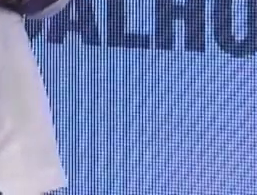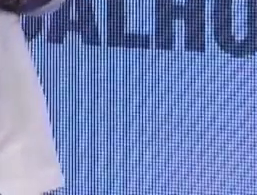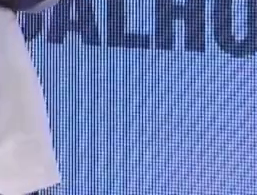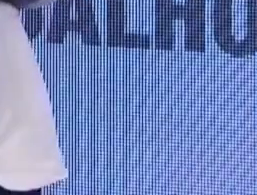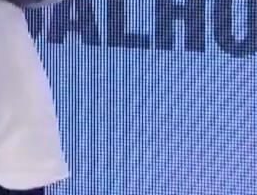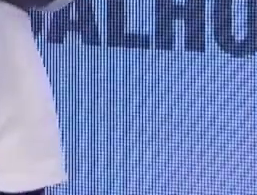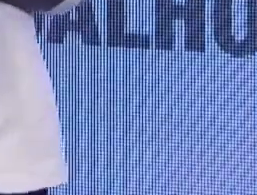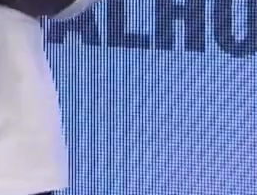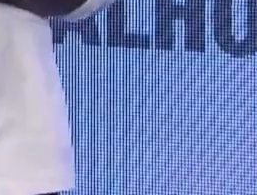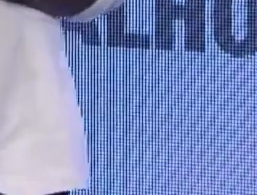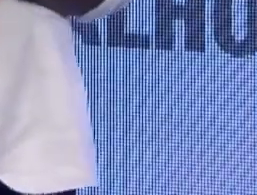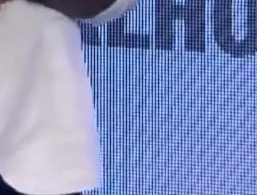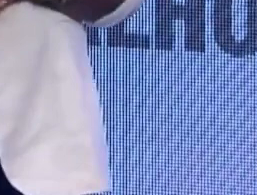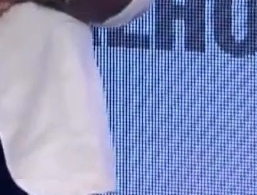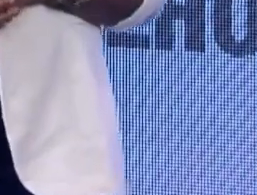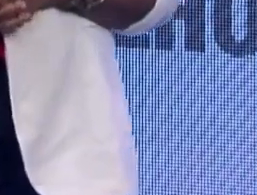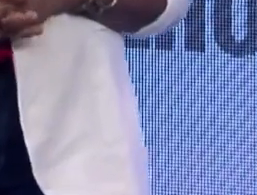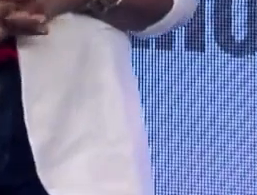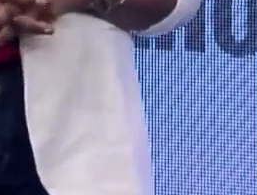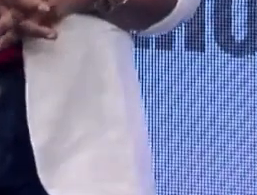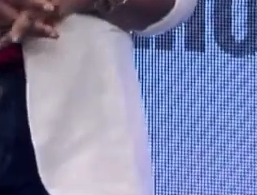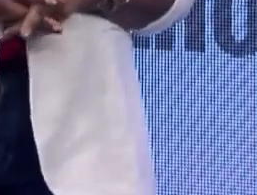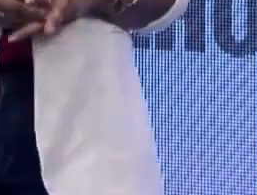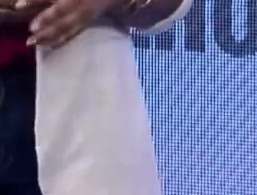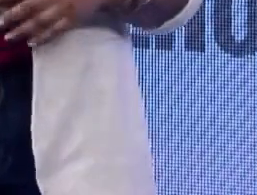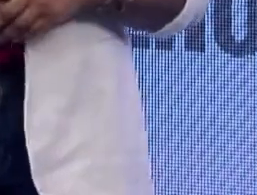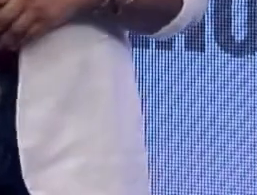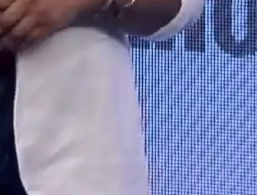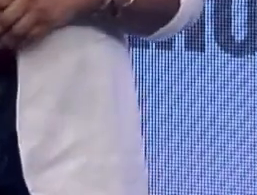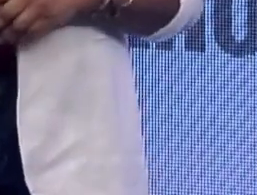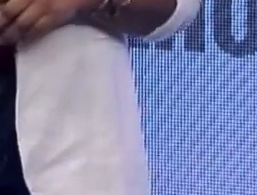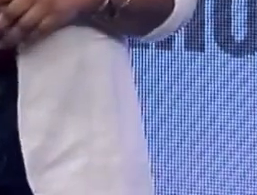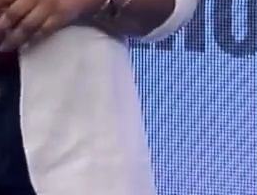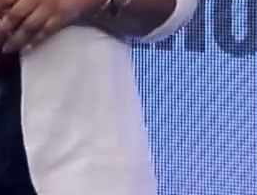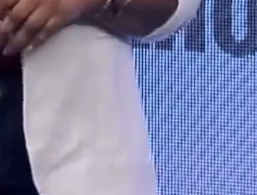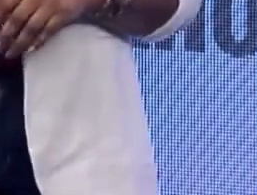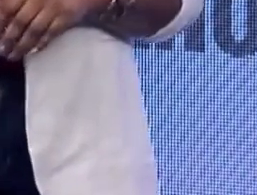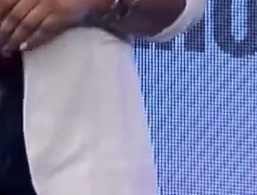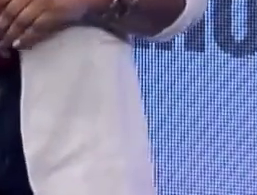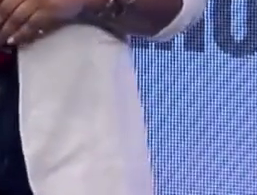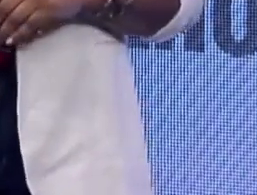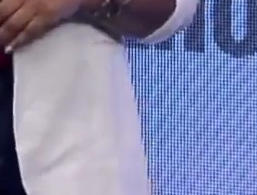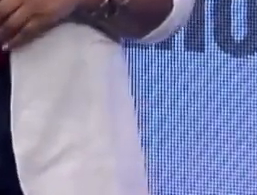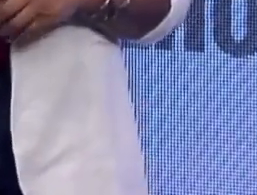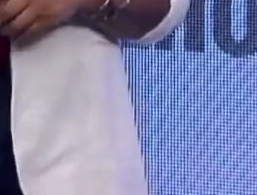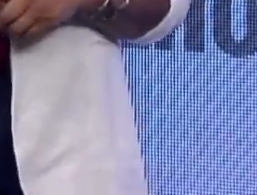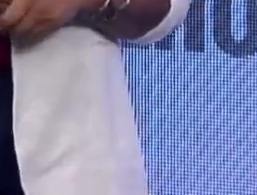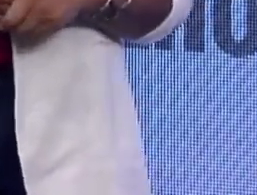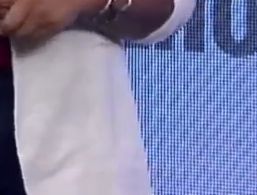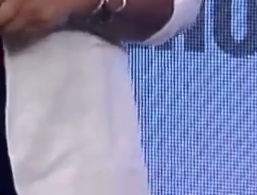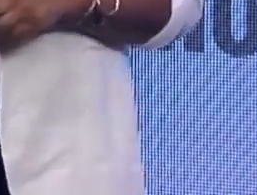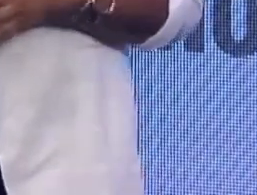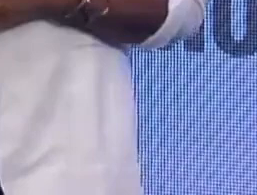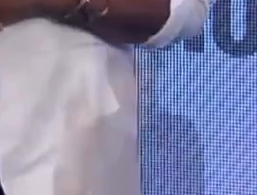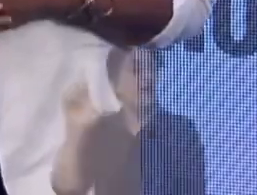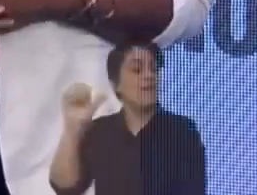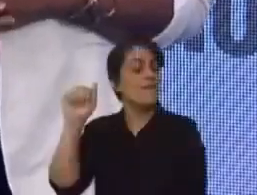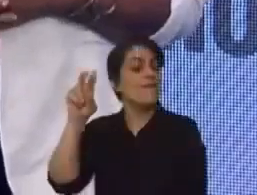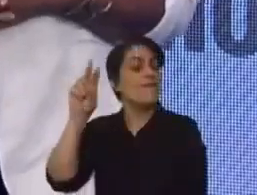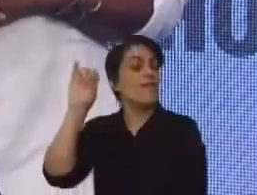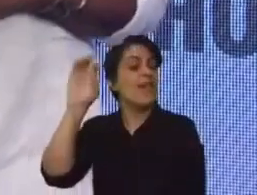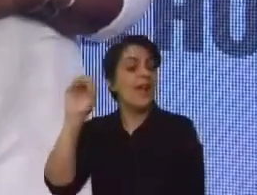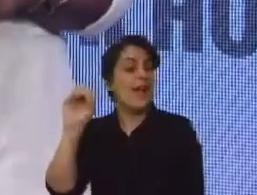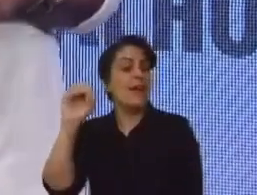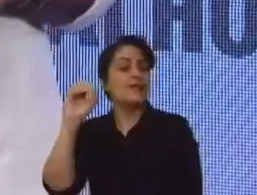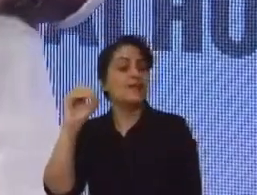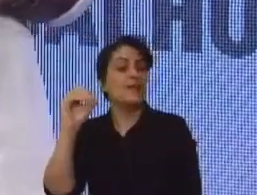Fantástico, maravilhoso, né? Agradecimentos ao maestro, agradecimentos e parabéns ao maestro Flávio Pimenta, né, que coordena